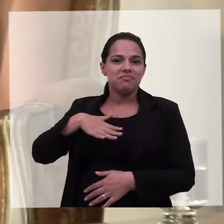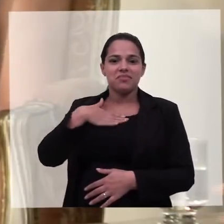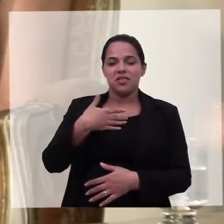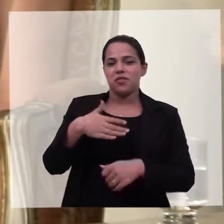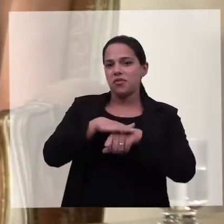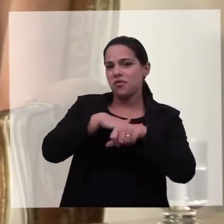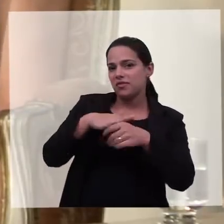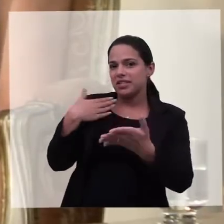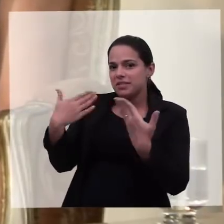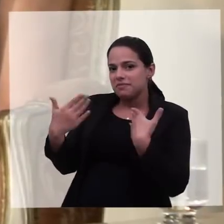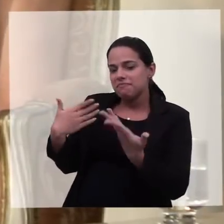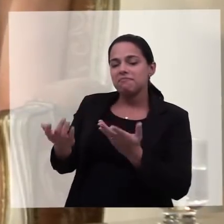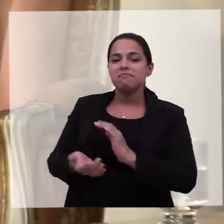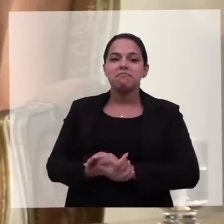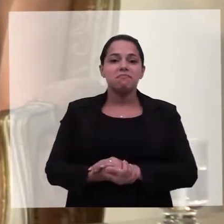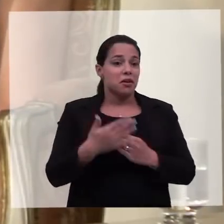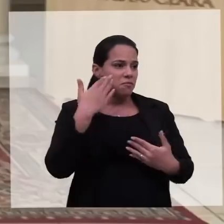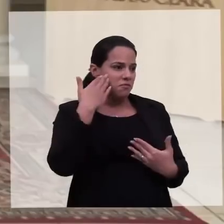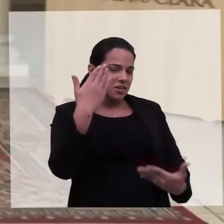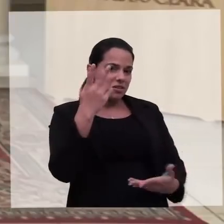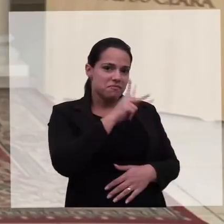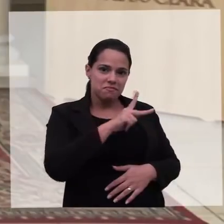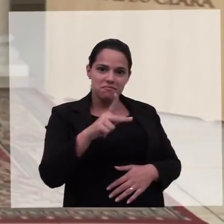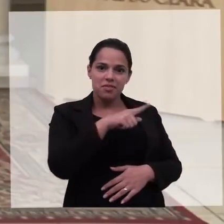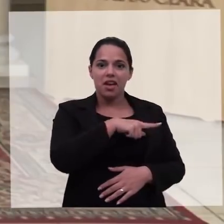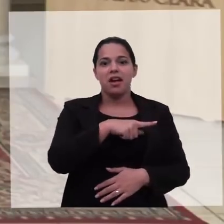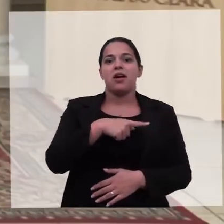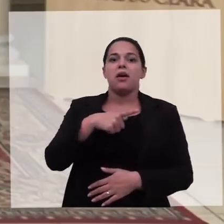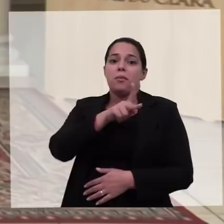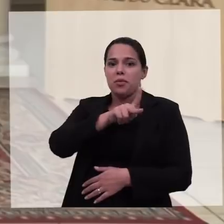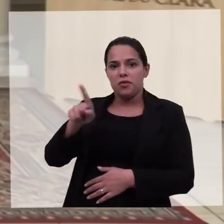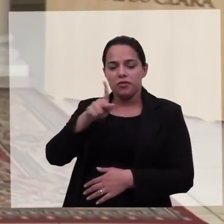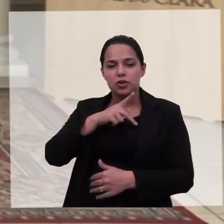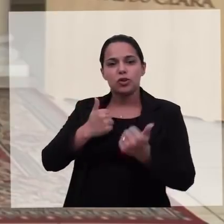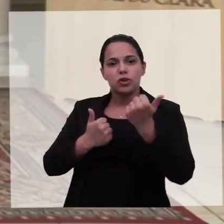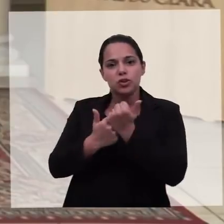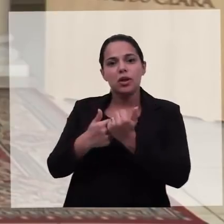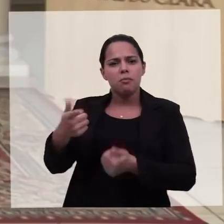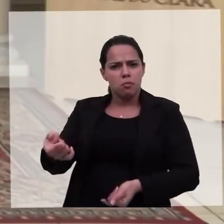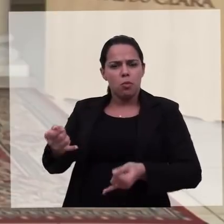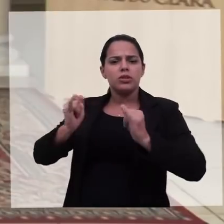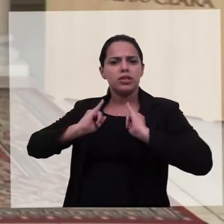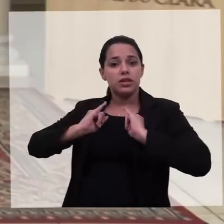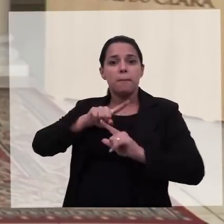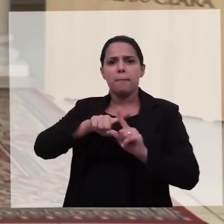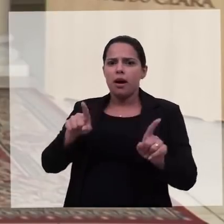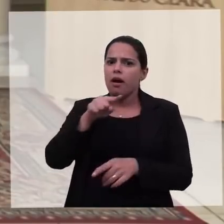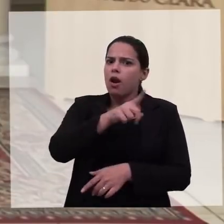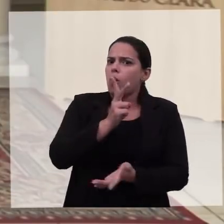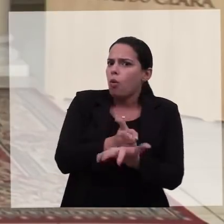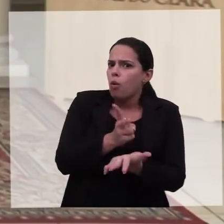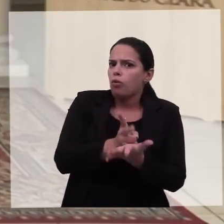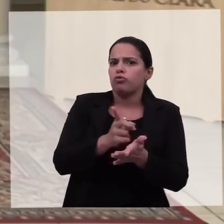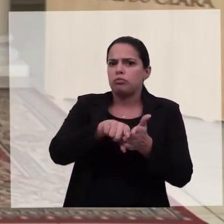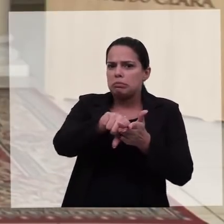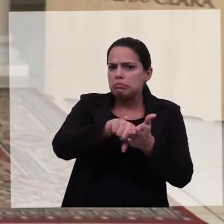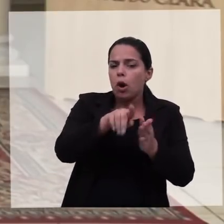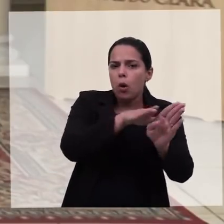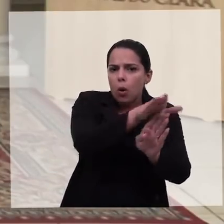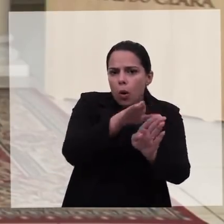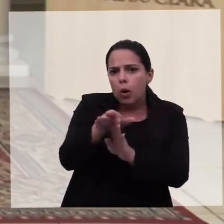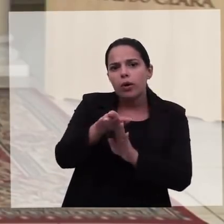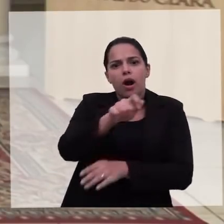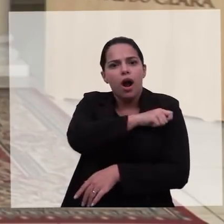todo meu de estar aqui para conversar com vocês. Obrigada, professora. A professora Eunice é docente titular aposentada do Centro de Ciências Agrárias, mas